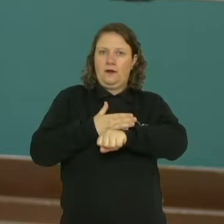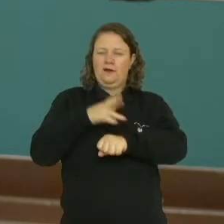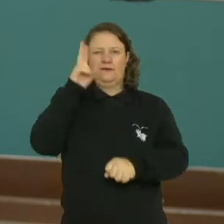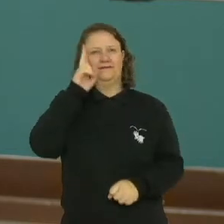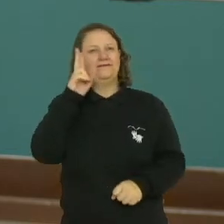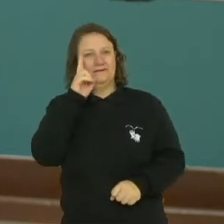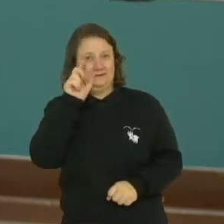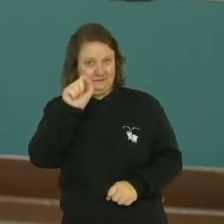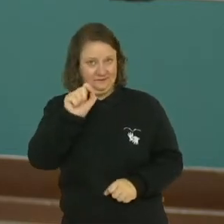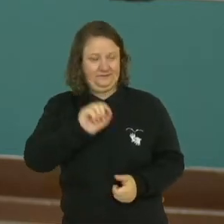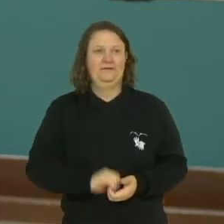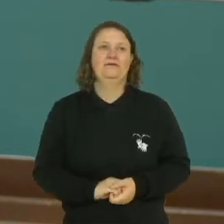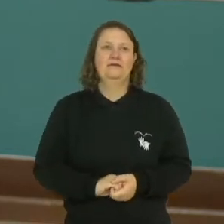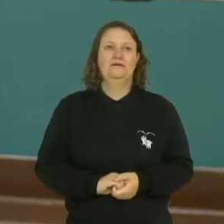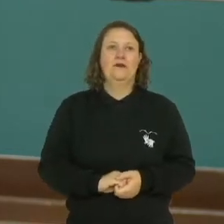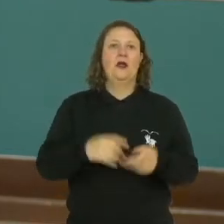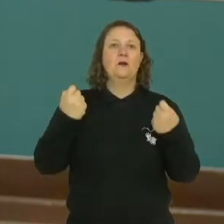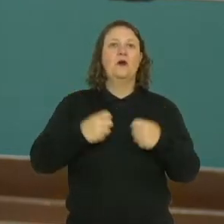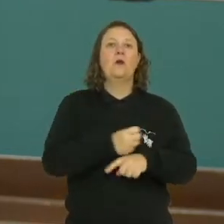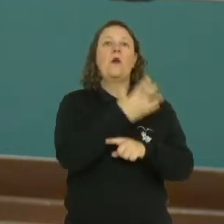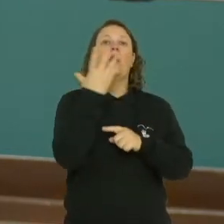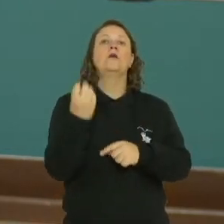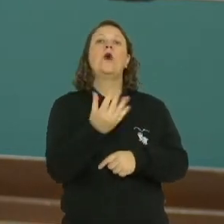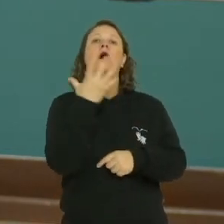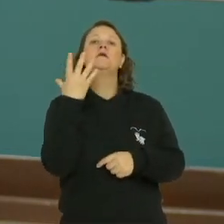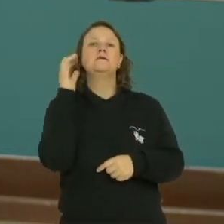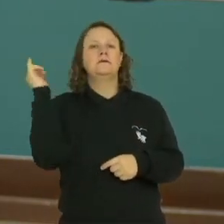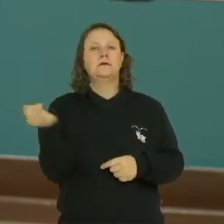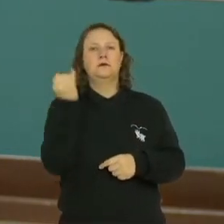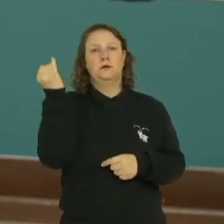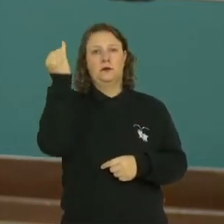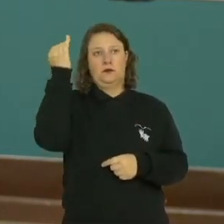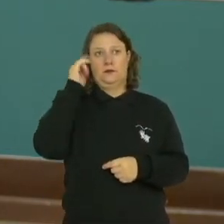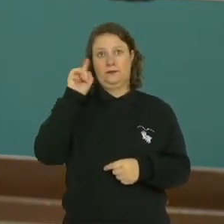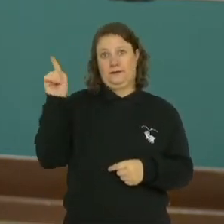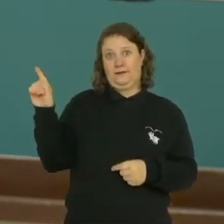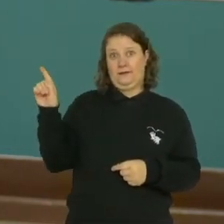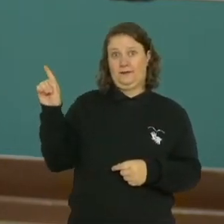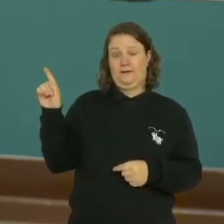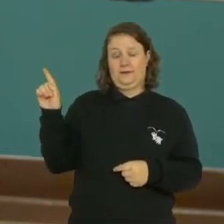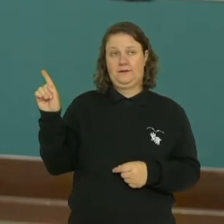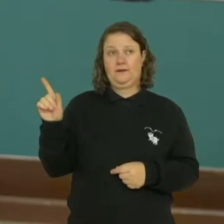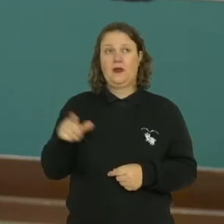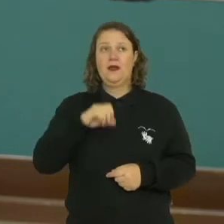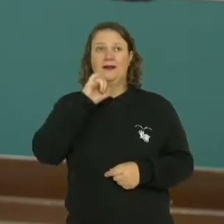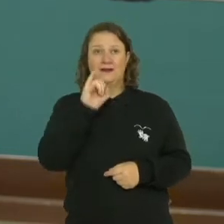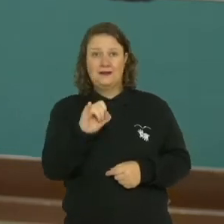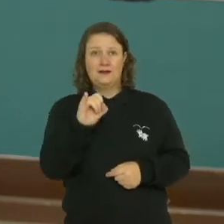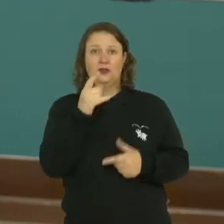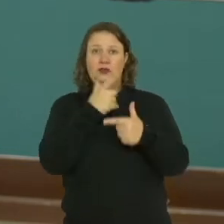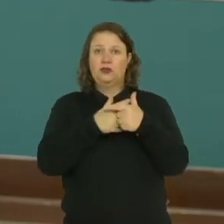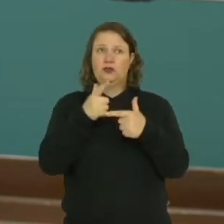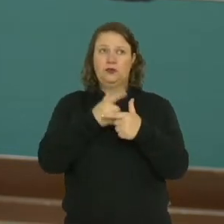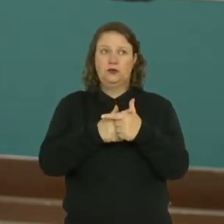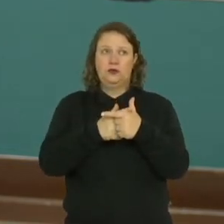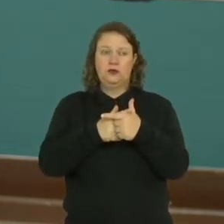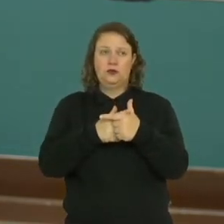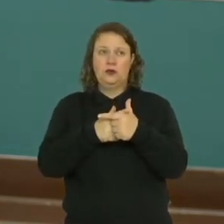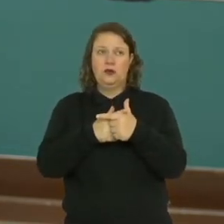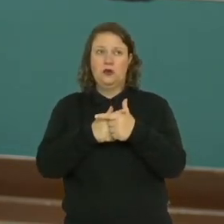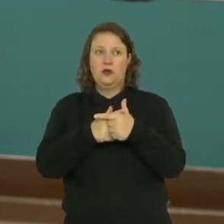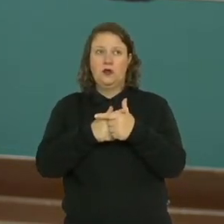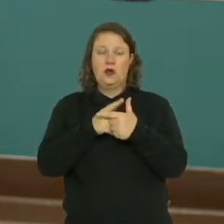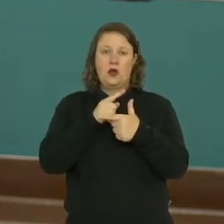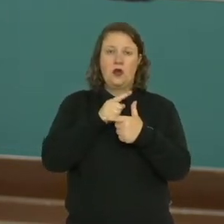de uma propriedade muito importante lá dos números naturais quando a gente vai fazer a divisão. Se a gente está dividindo 2 números e a gente faz